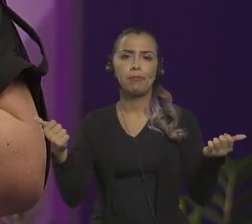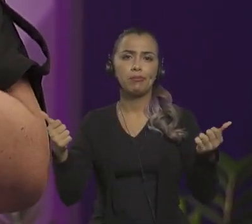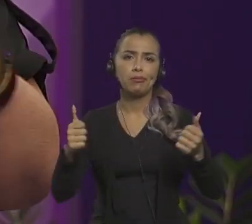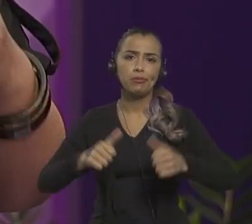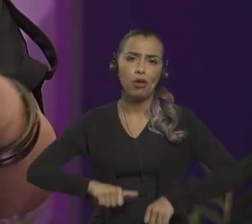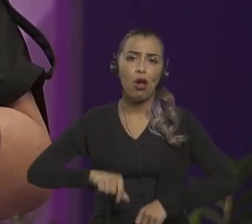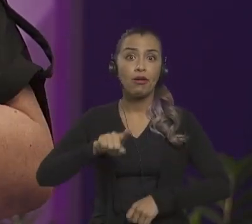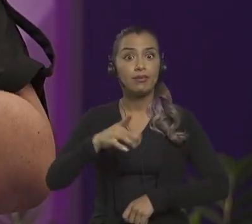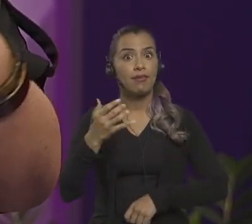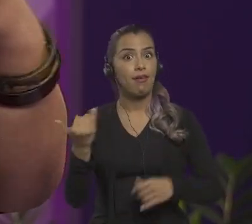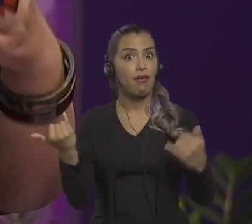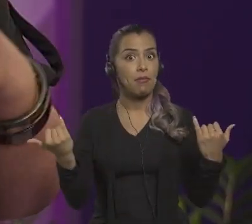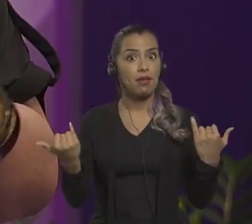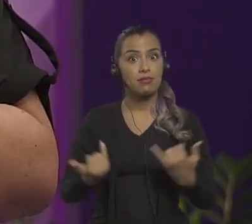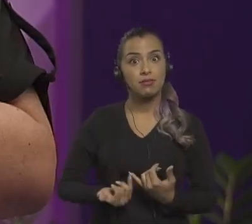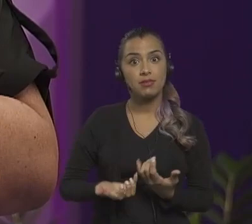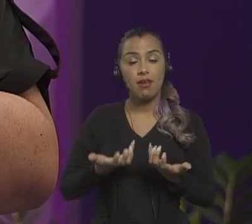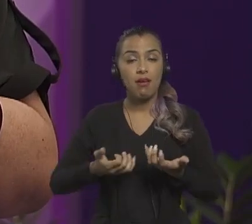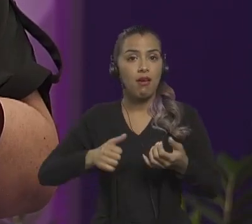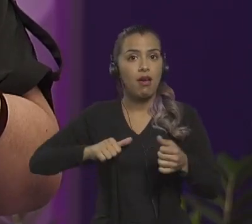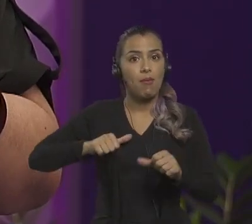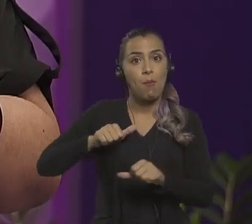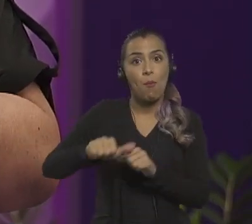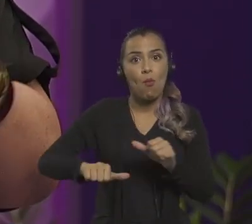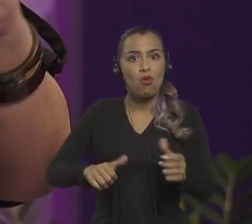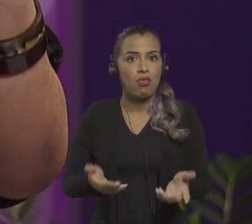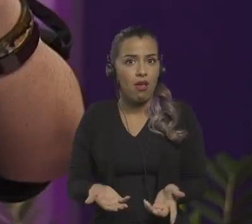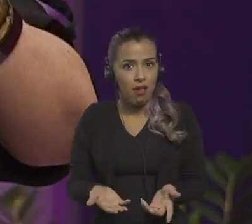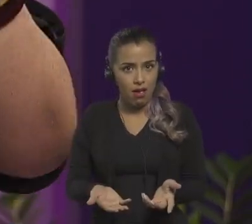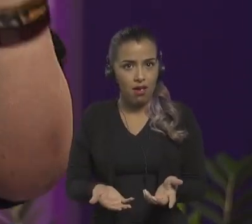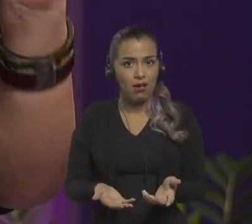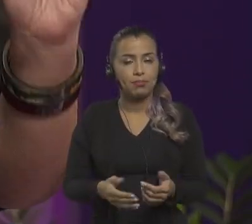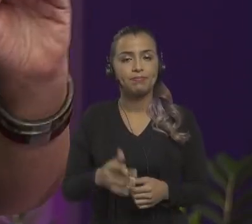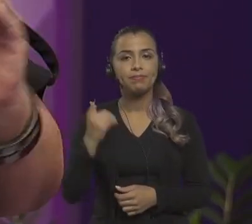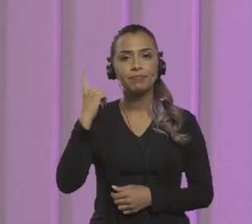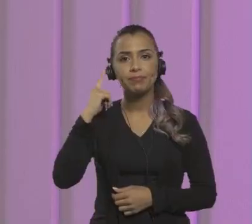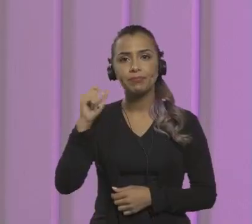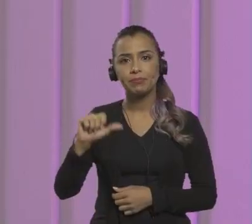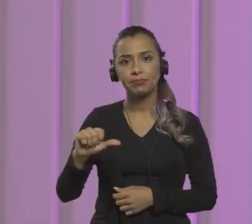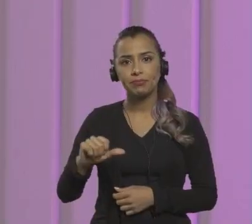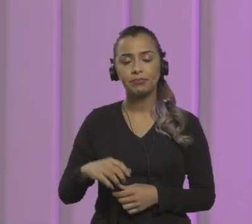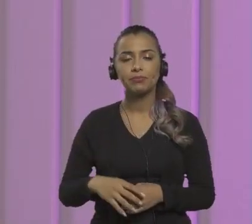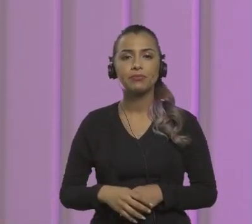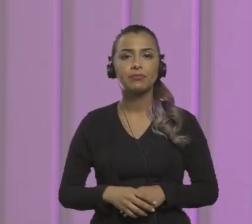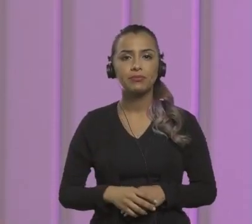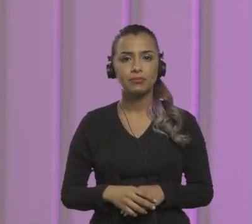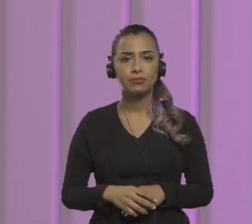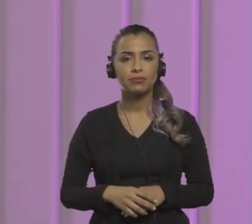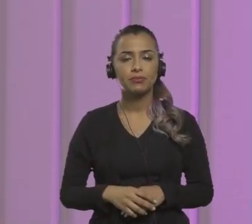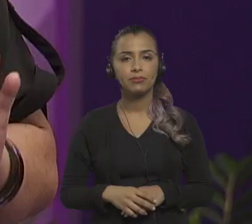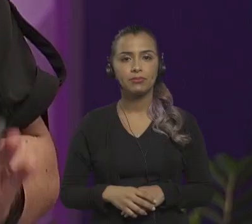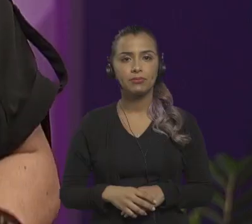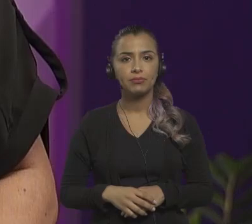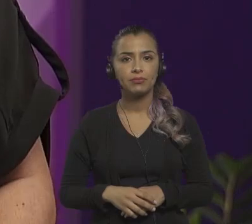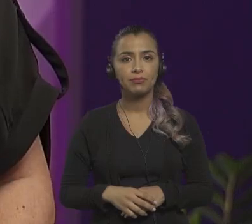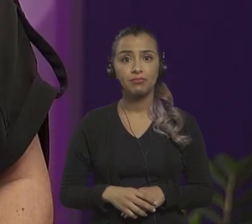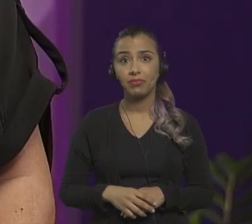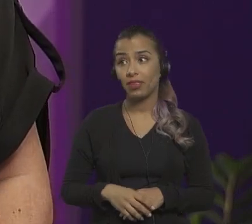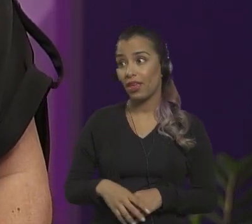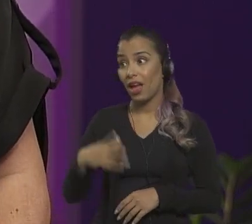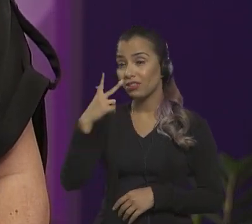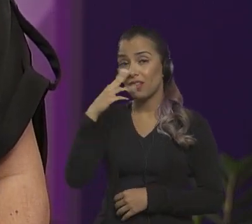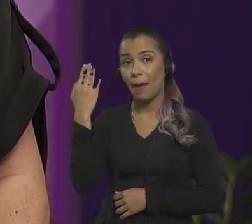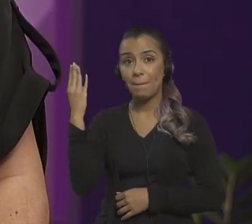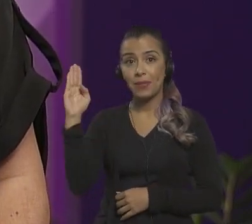quer mudar, né? Ninguém 100%, né, feliz o tempo todo. Feliz, autoestima. Nem a Beyoncé, eu acho. Nem a Beyoncé, provavelmente.